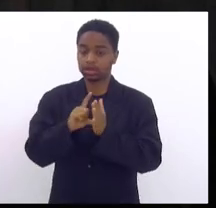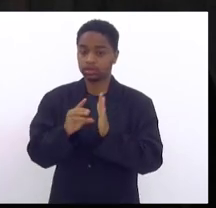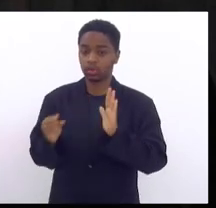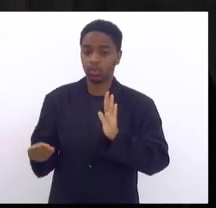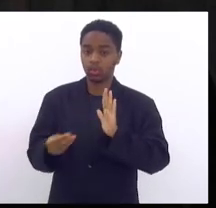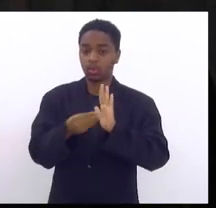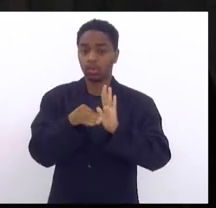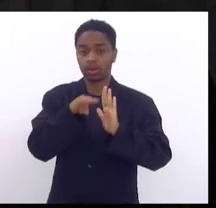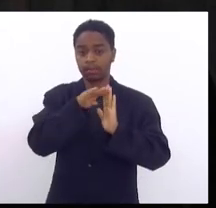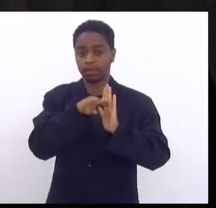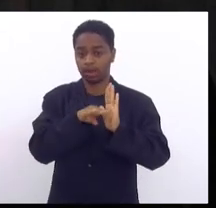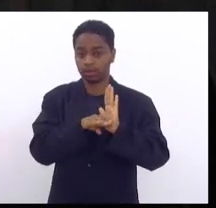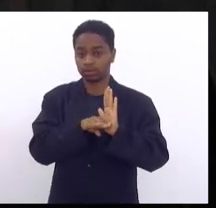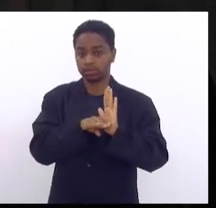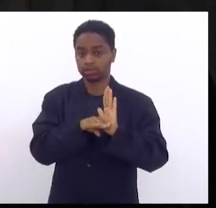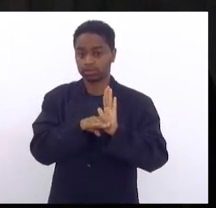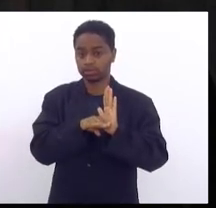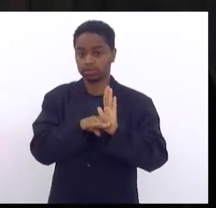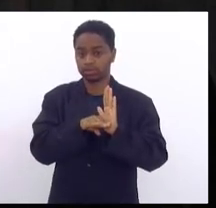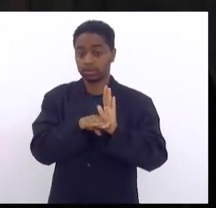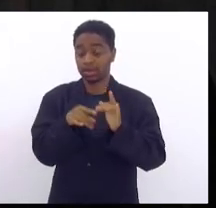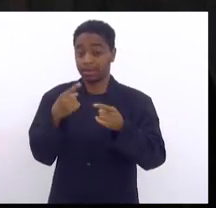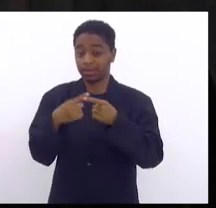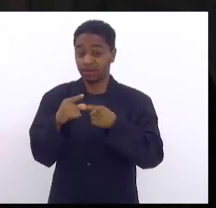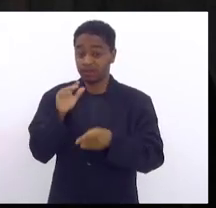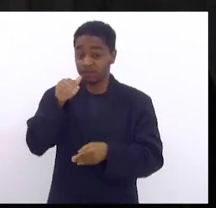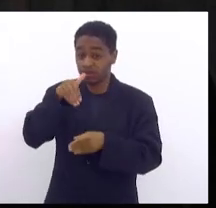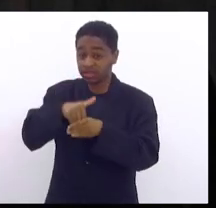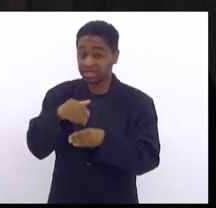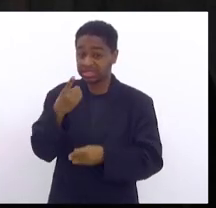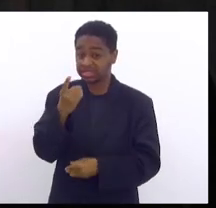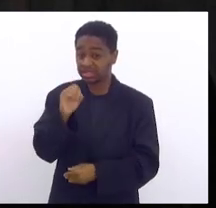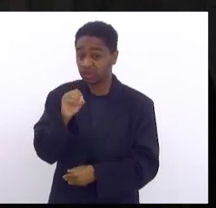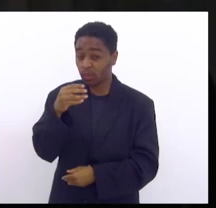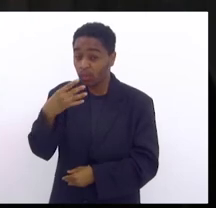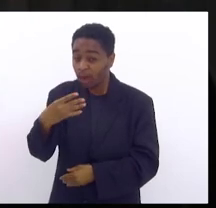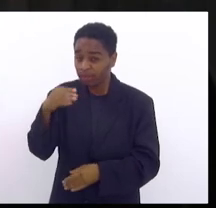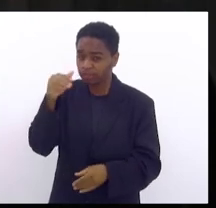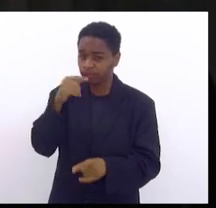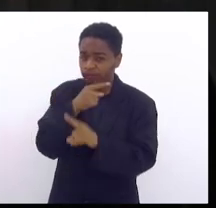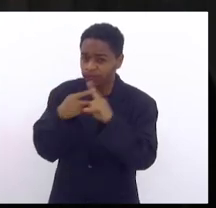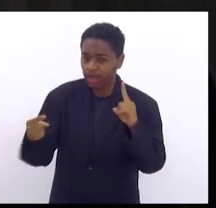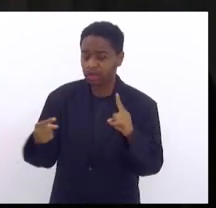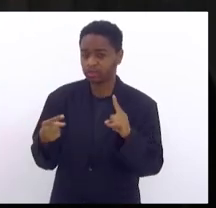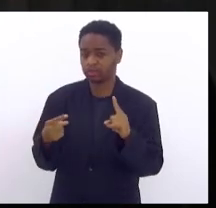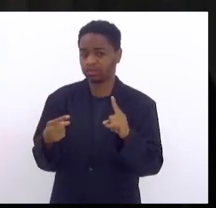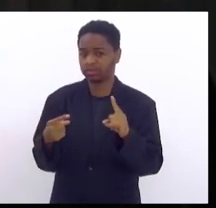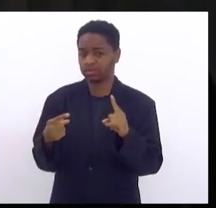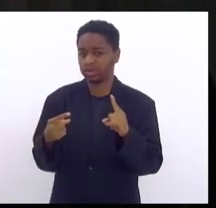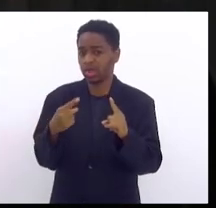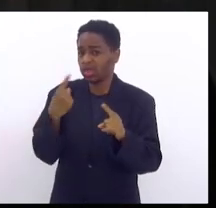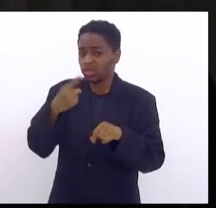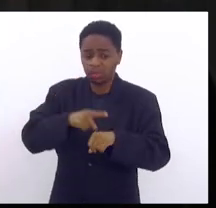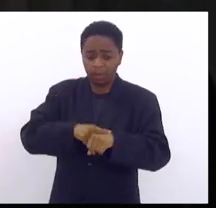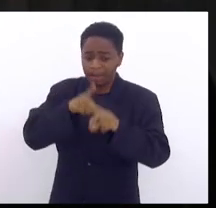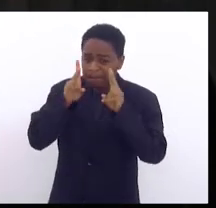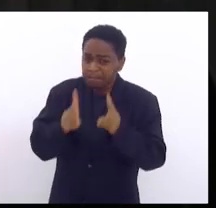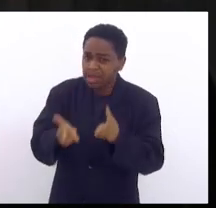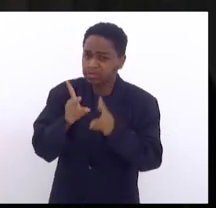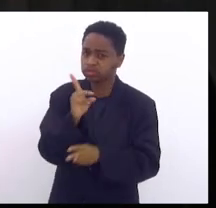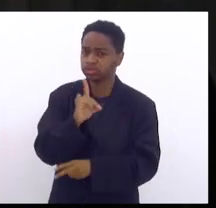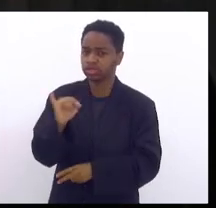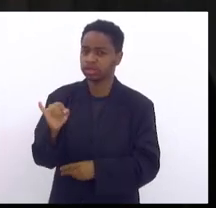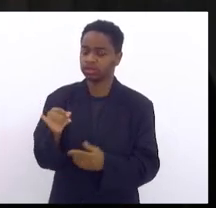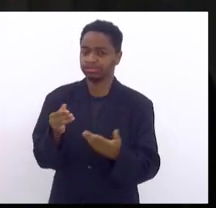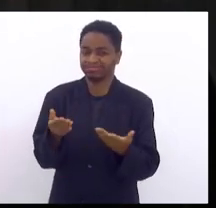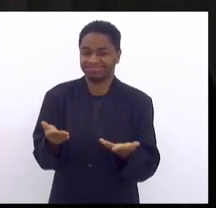parte desses vetos. Porque votar 104 vetos de uma vez só. Por